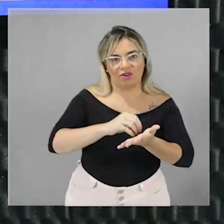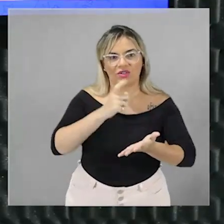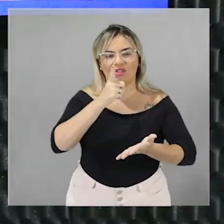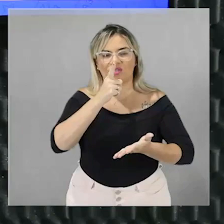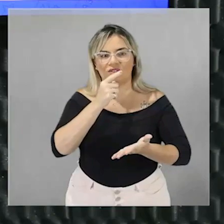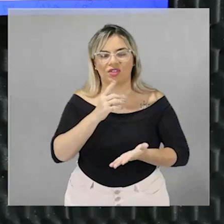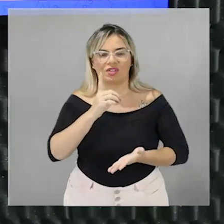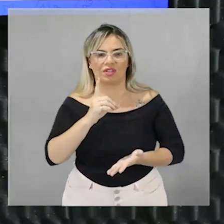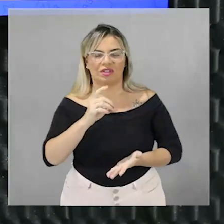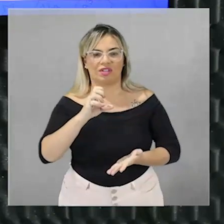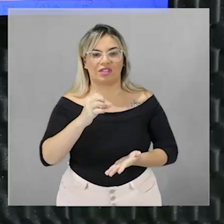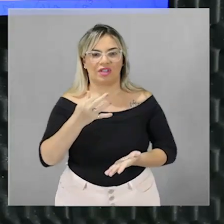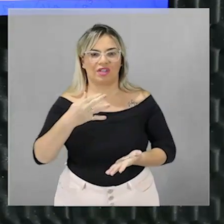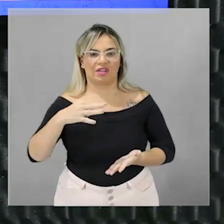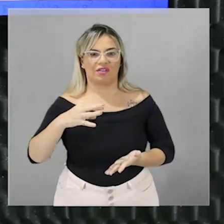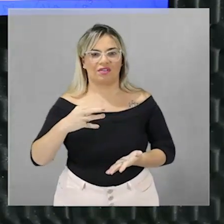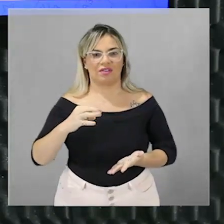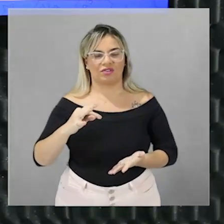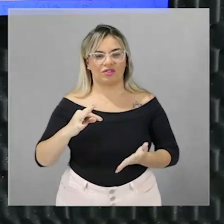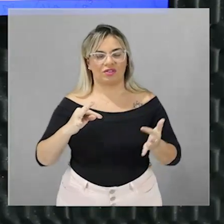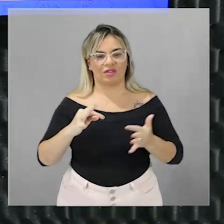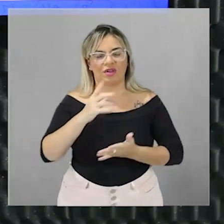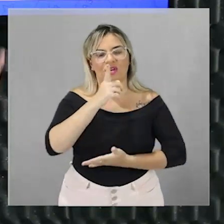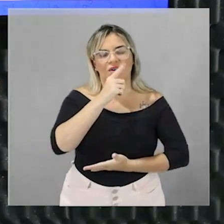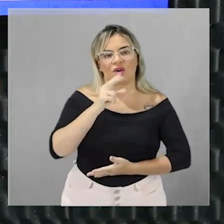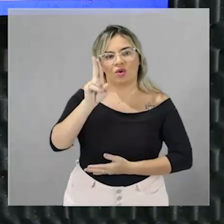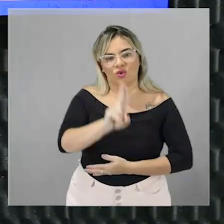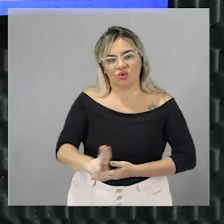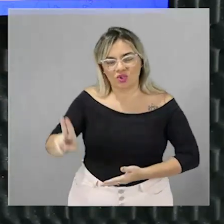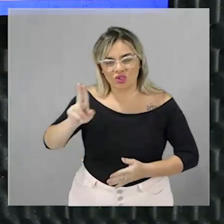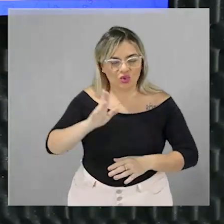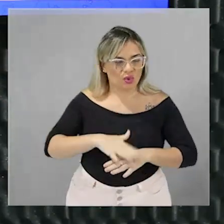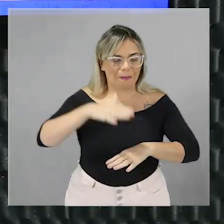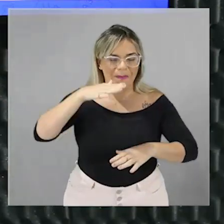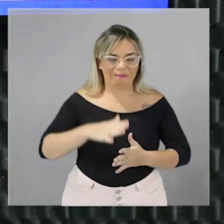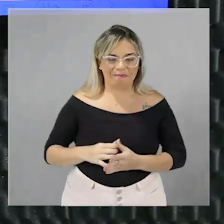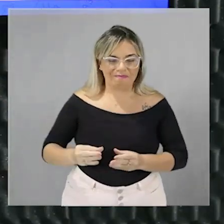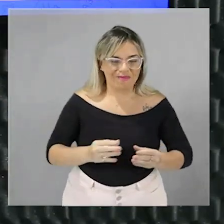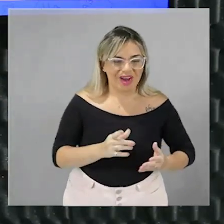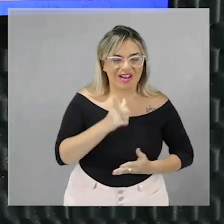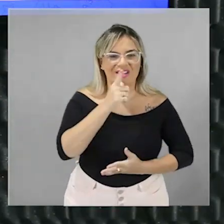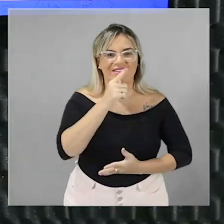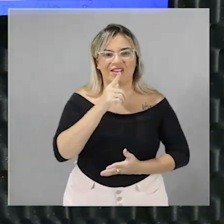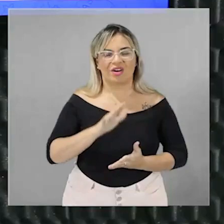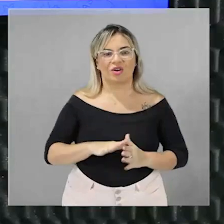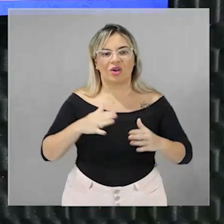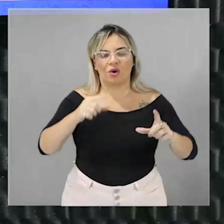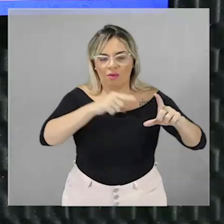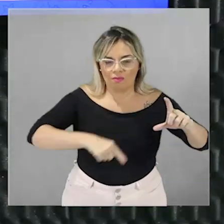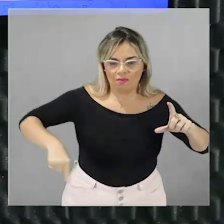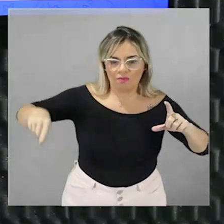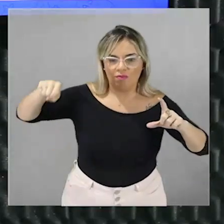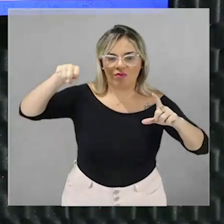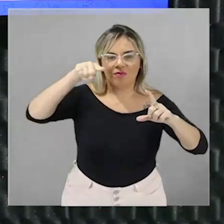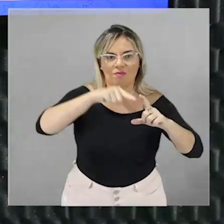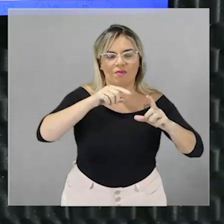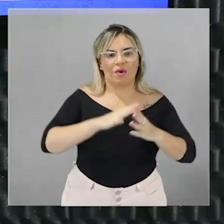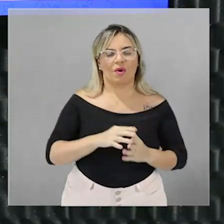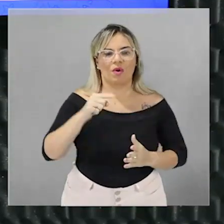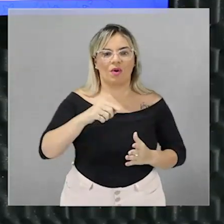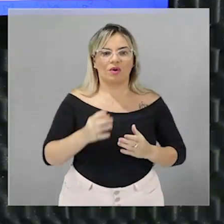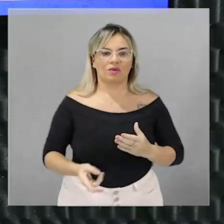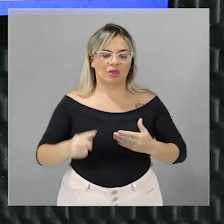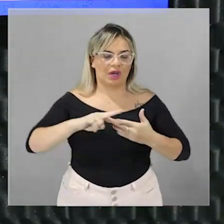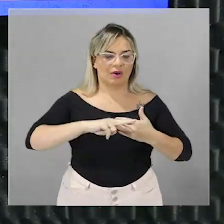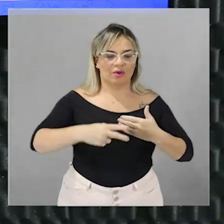tá? Déficit hídrico, ou seja, quando eu utilizo mais água do que eu posso repor, fechou? Esse déficit hídrico, ele é